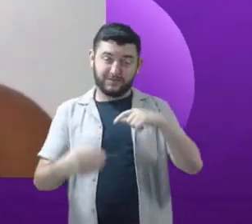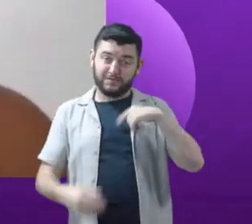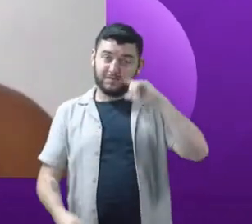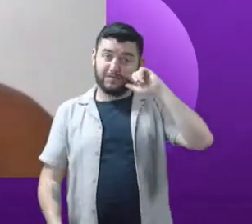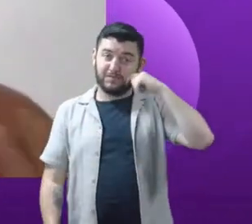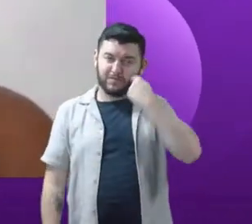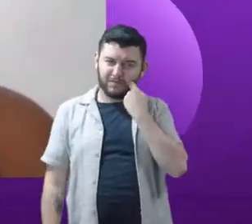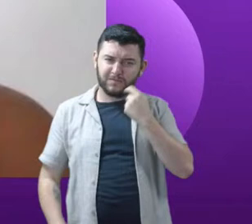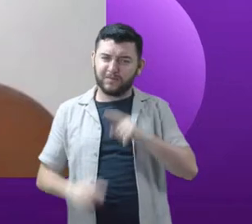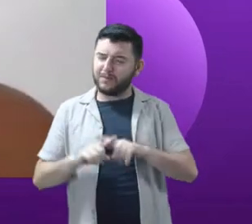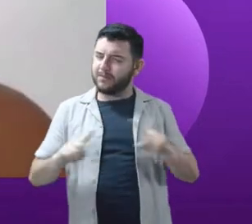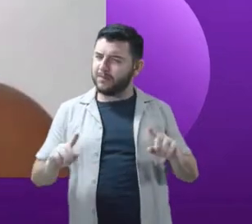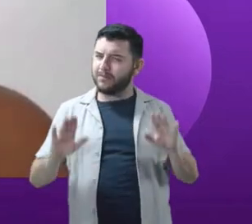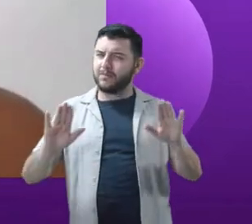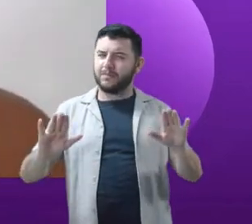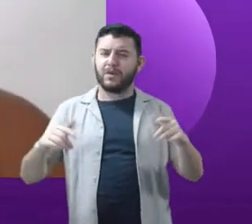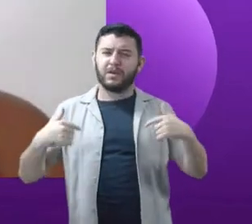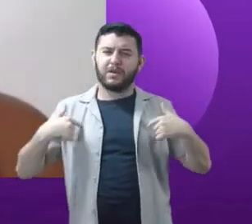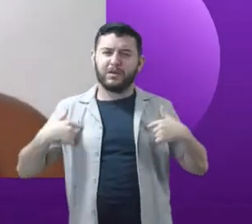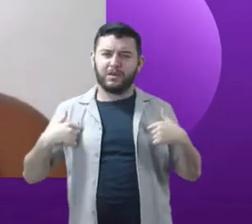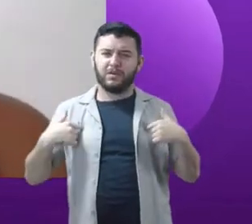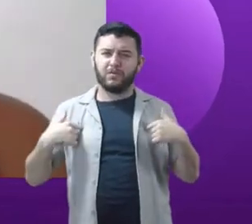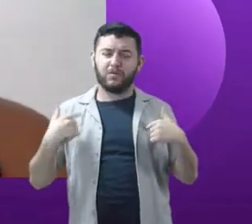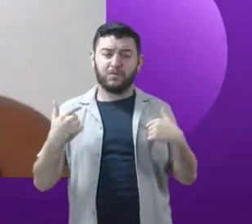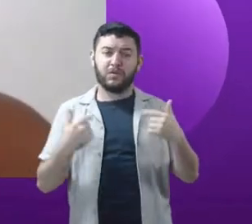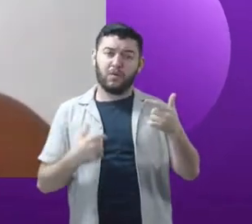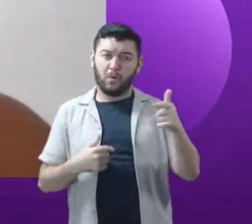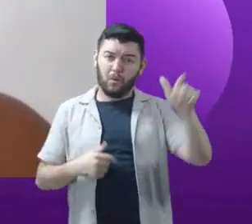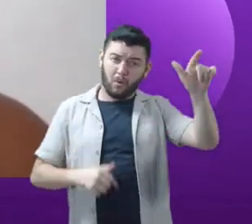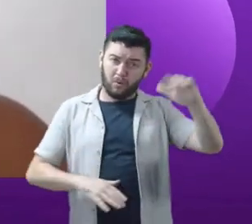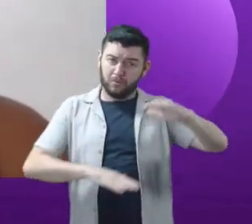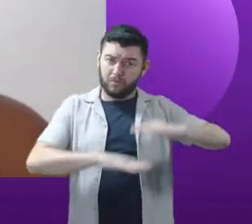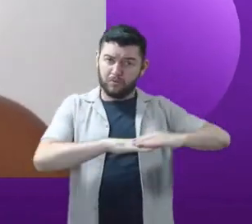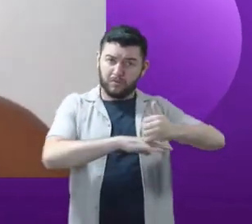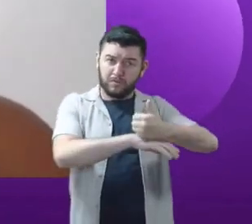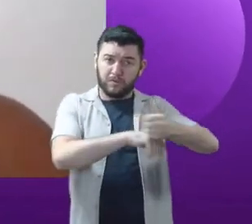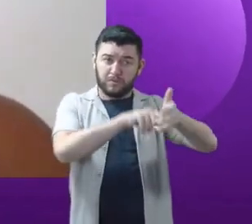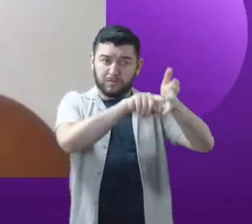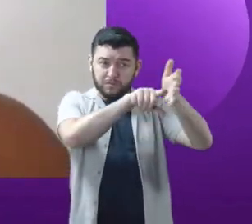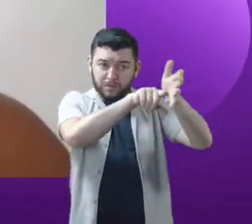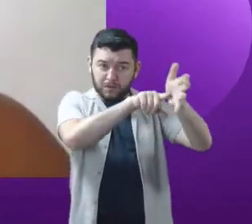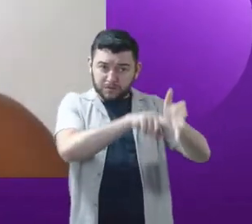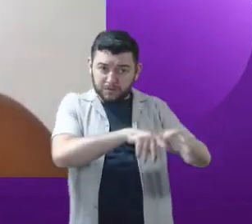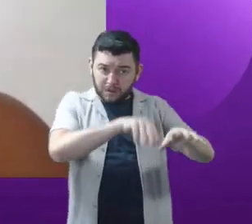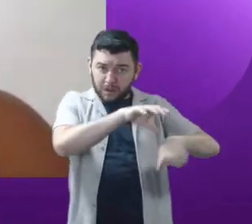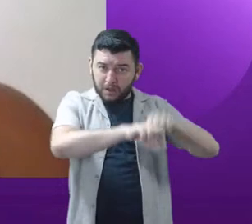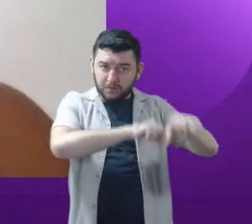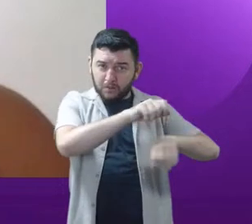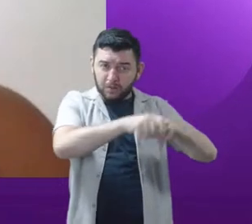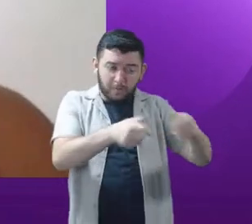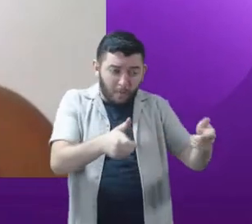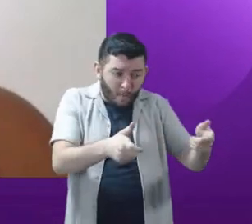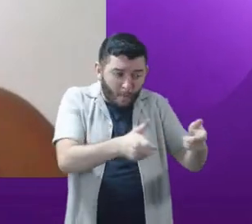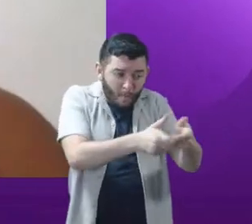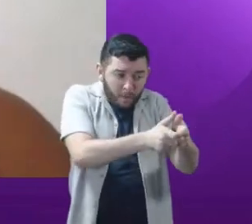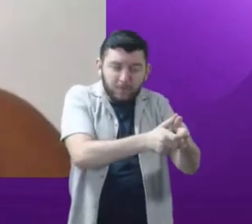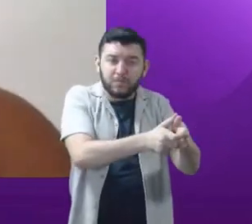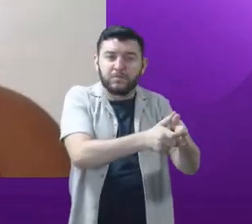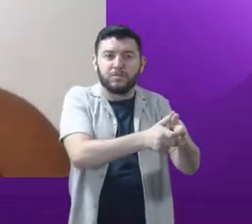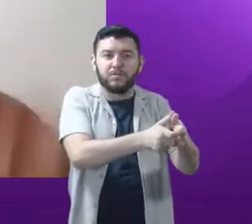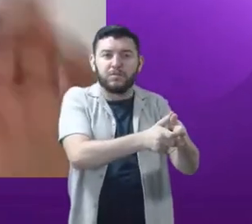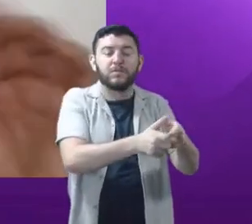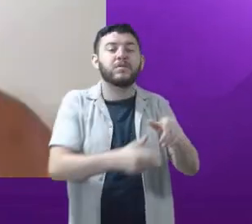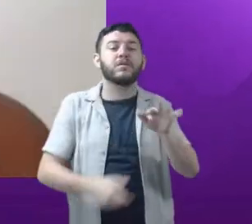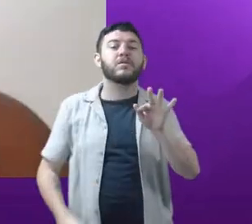pelo menos o que me chamou e a outros poucos pesquisadores, pouquíssimos, né, aliás, pesquisadores, foi o fato de